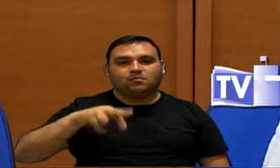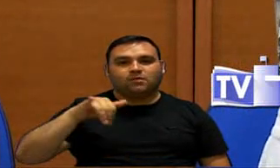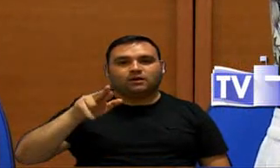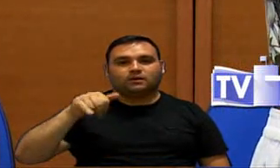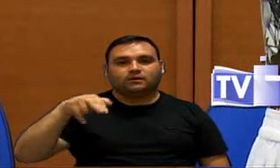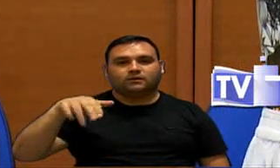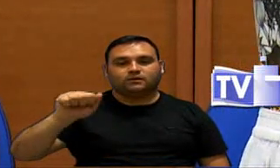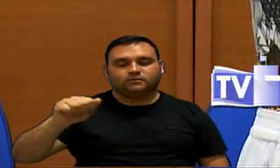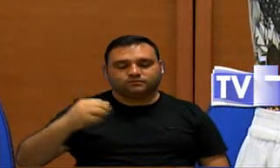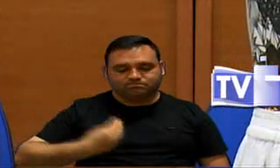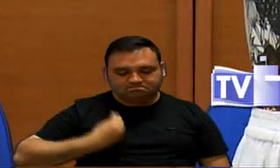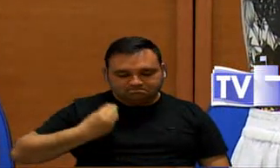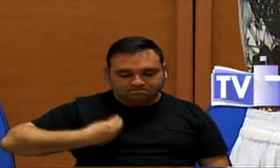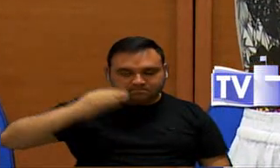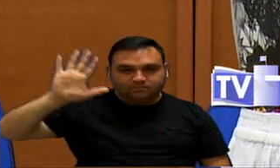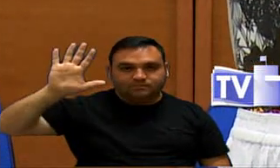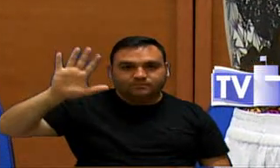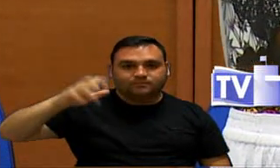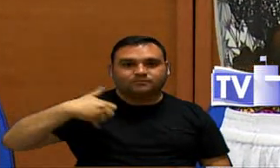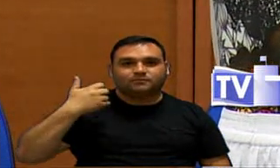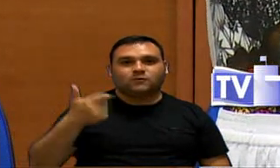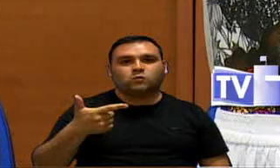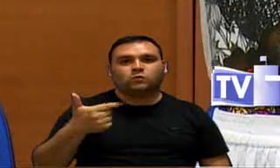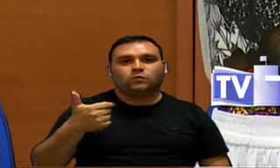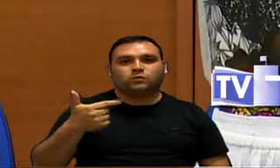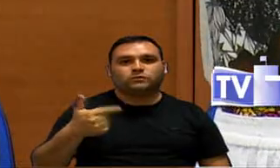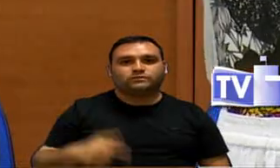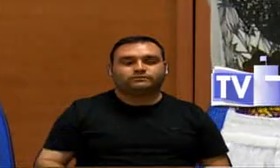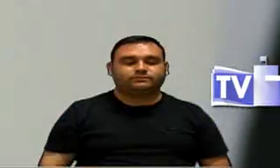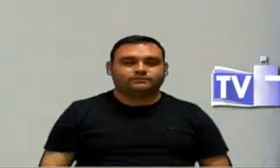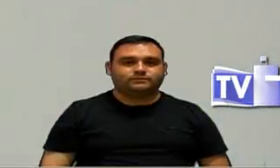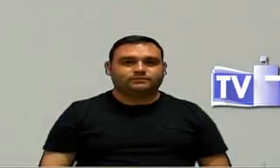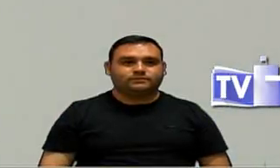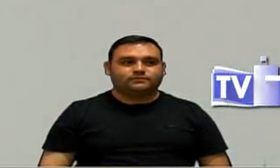Mariana. Presente. 12.